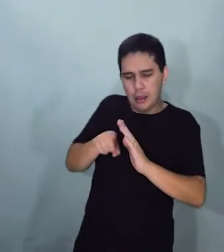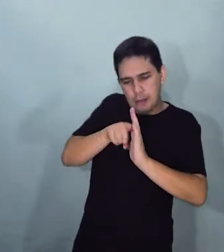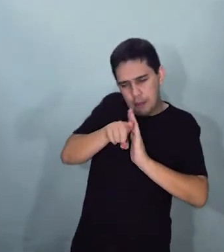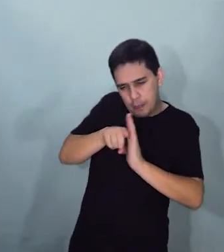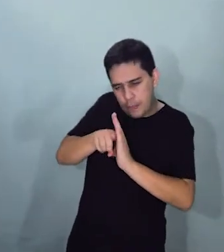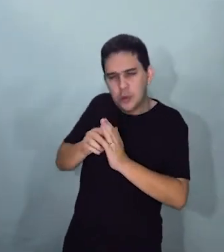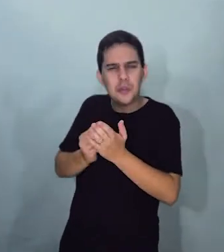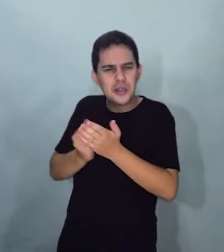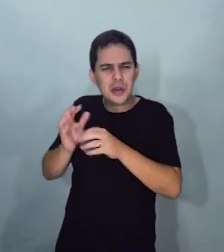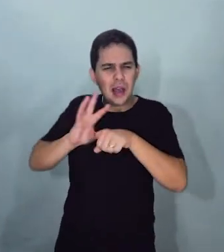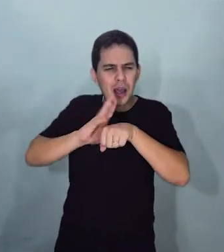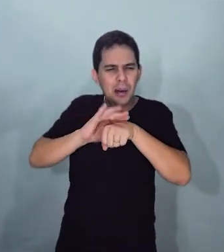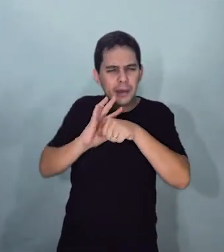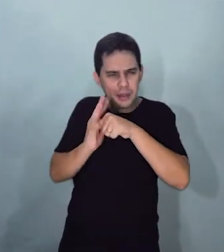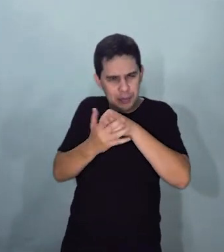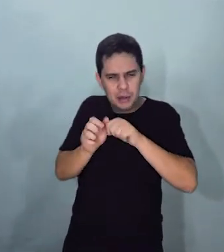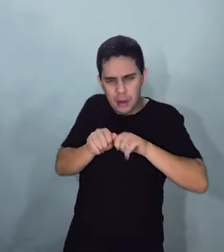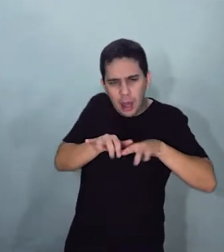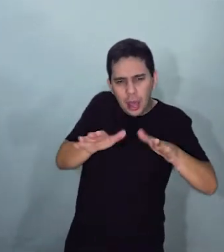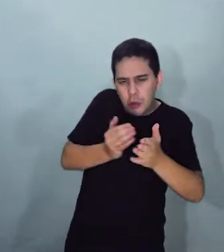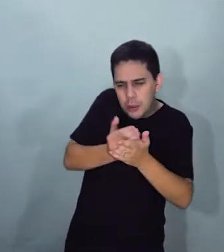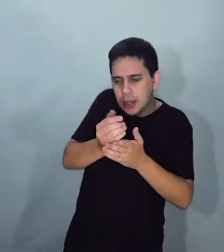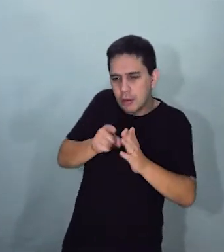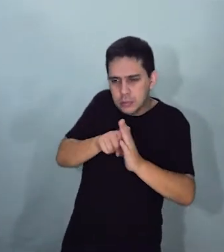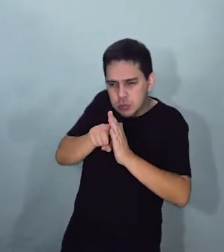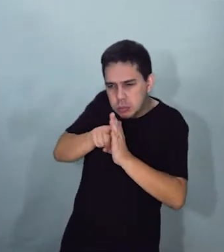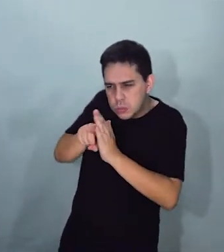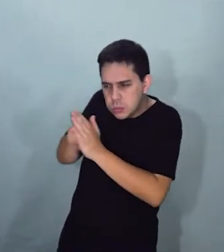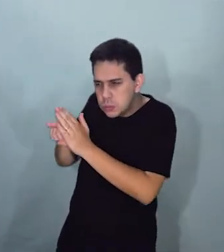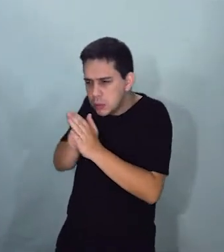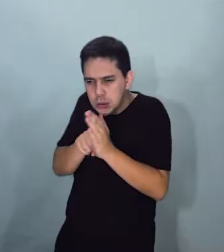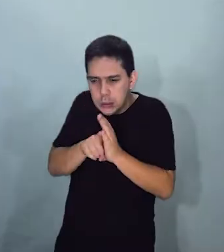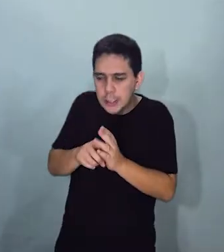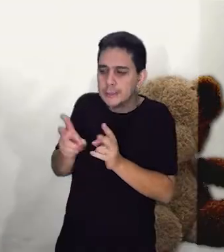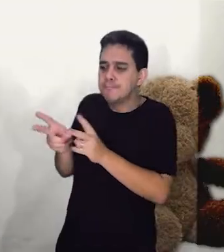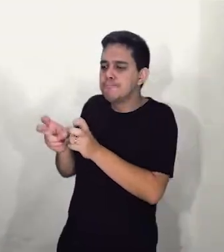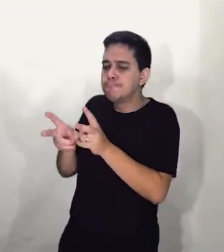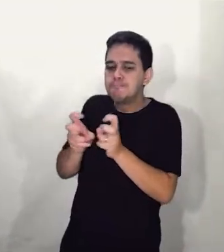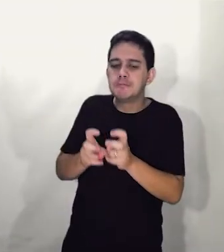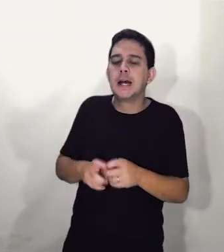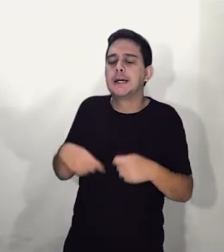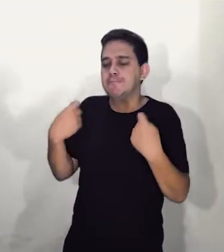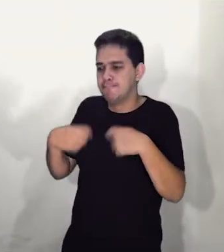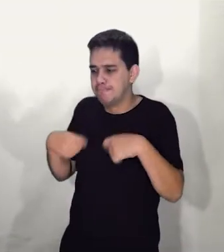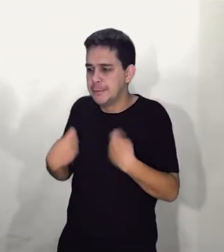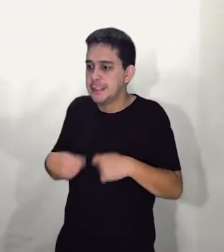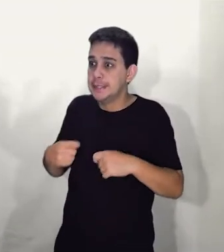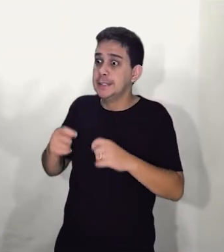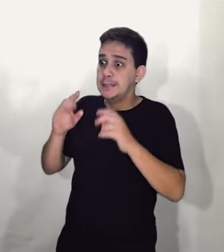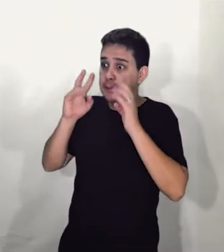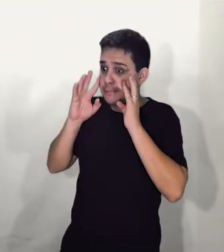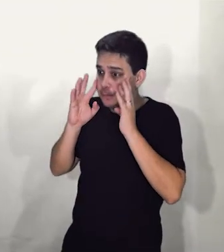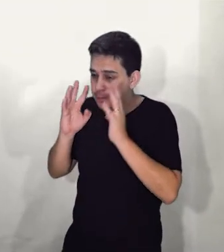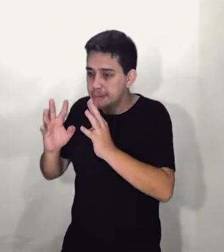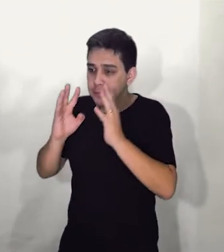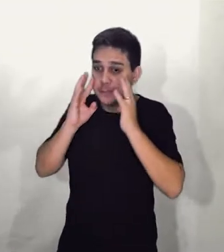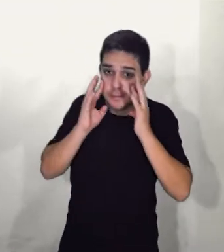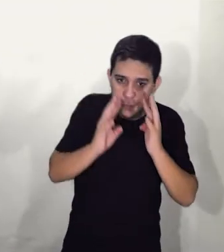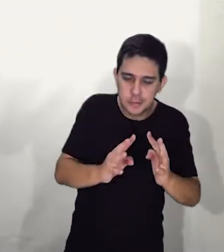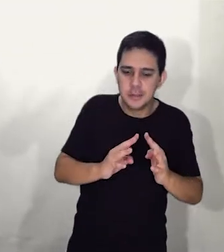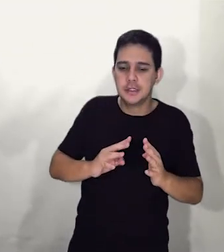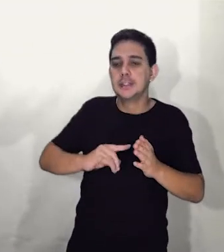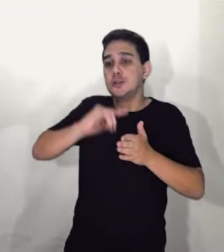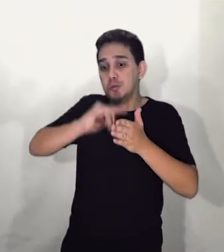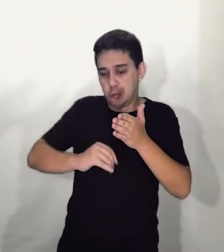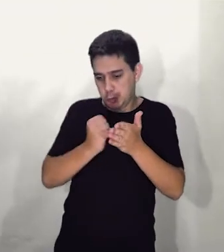da pandemia, a gente viu a necessidade de um olhar mais apurado para essa questão do registro civil